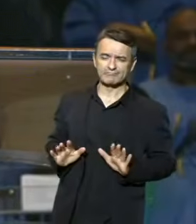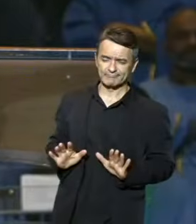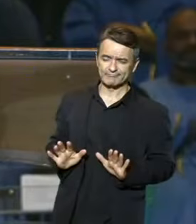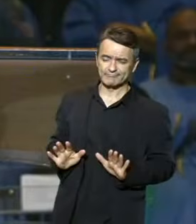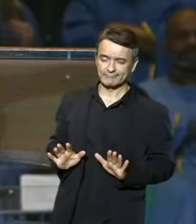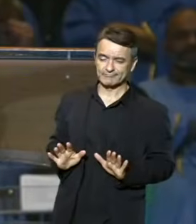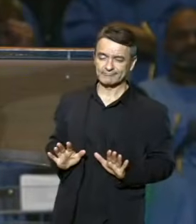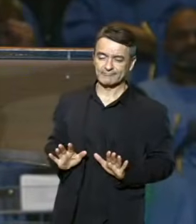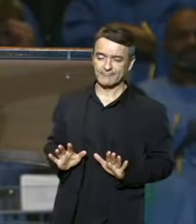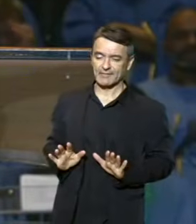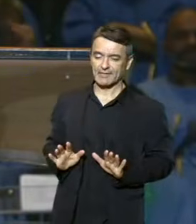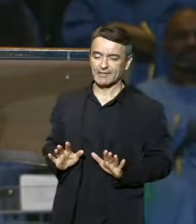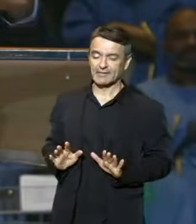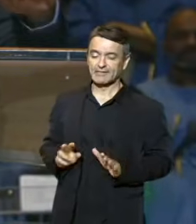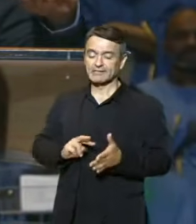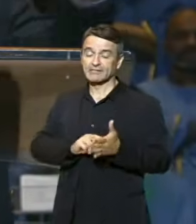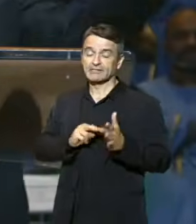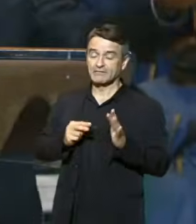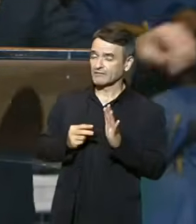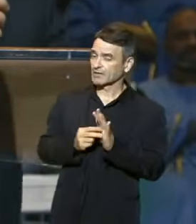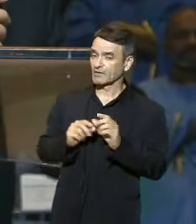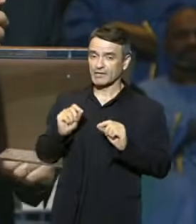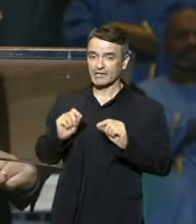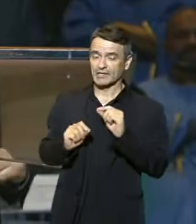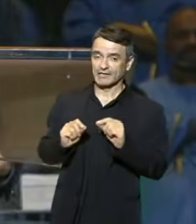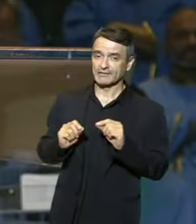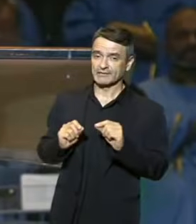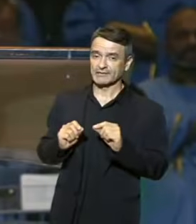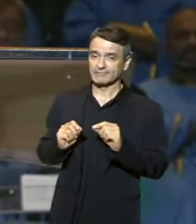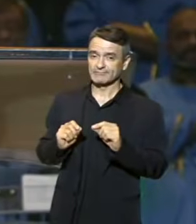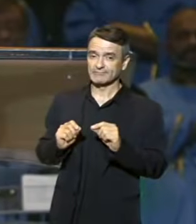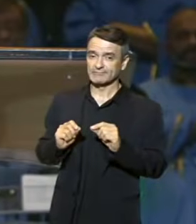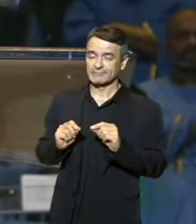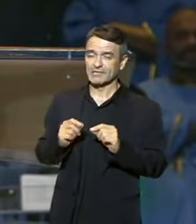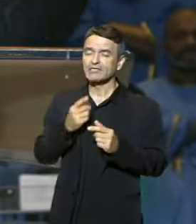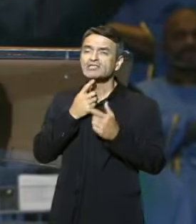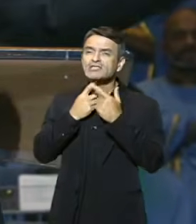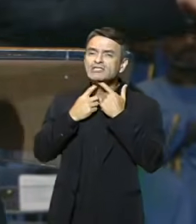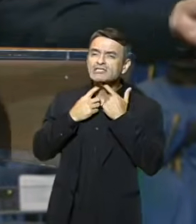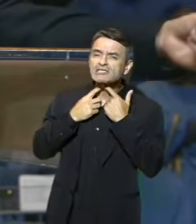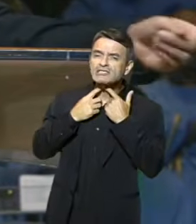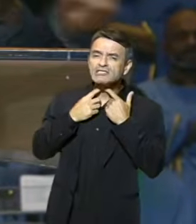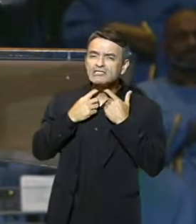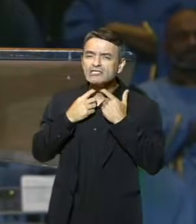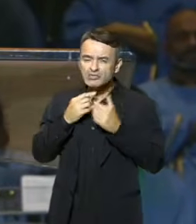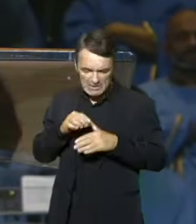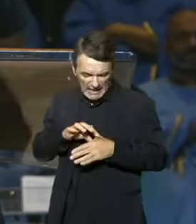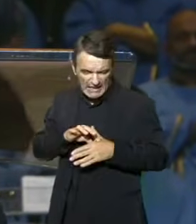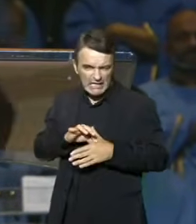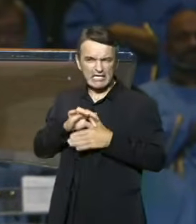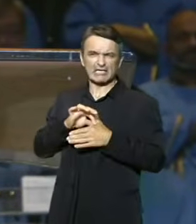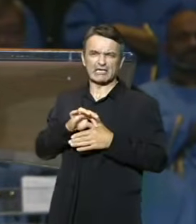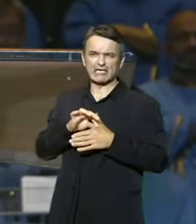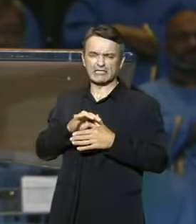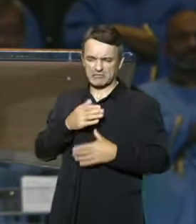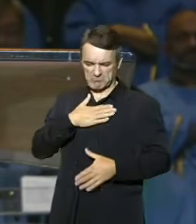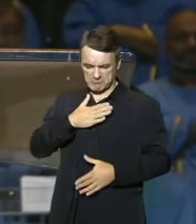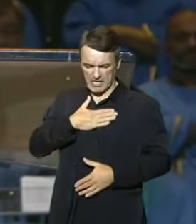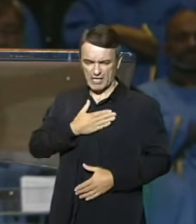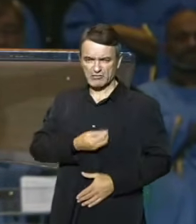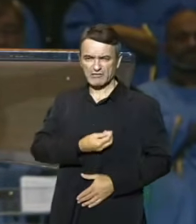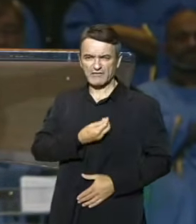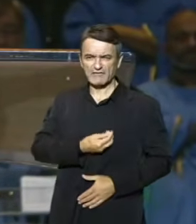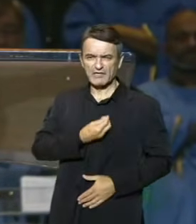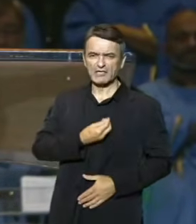deles simboliza o desejo da carne da gente hoje. E o desejo da carne, a murmuração,